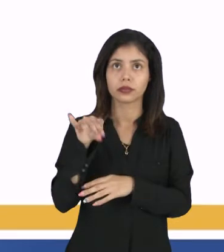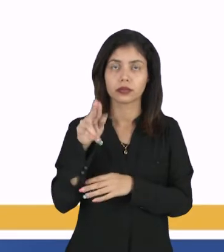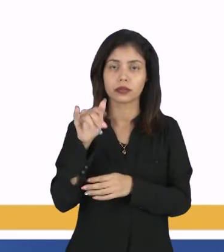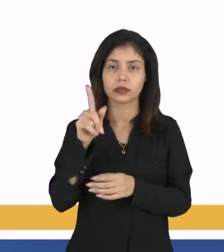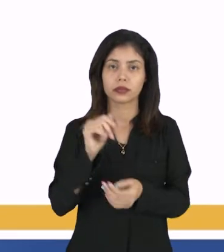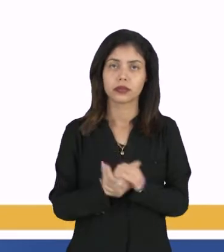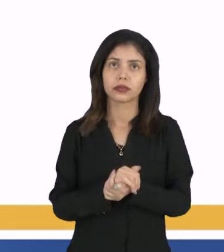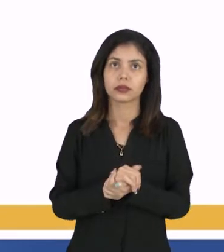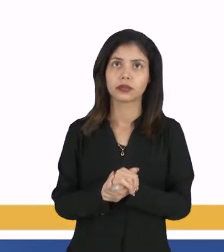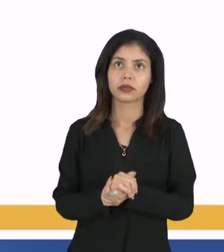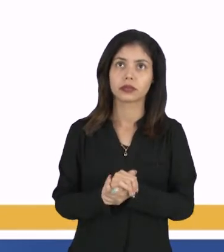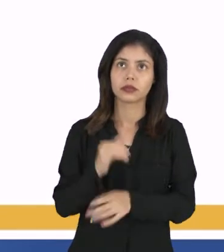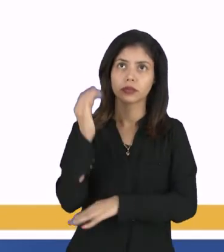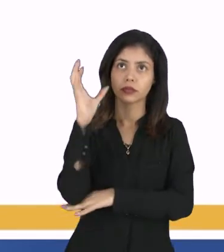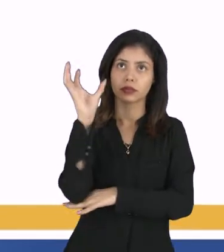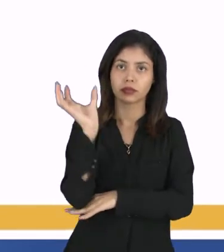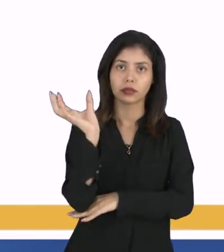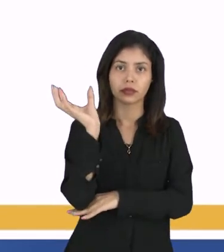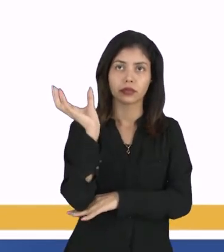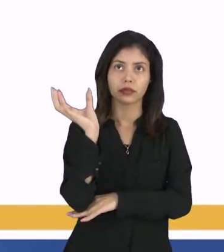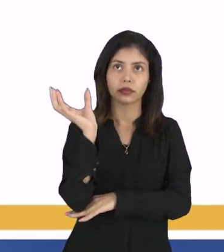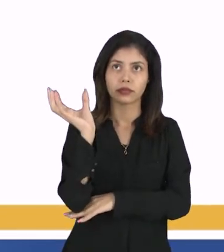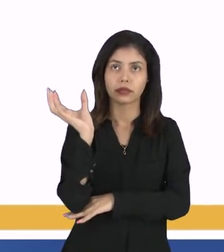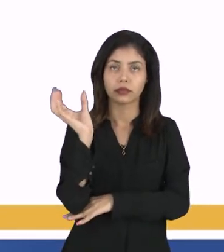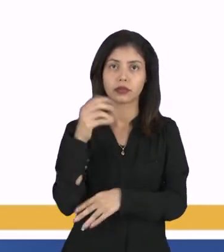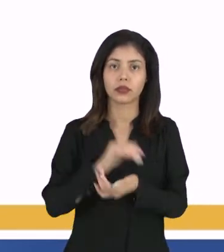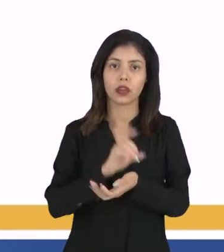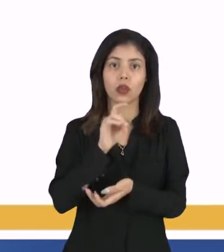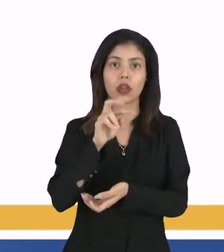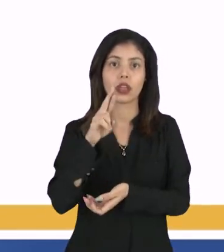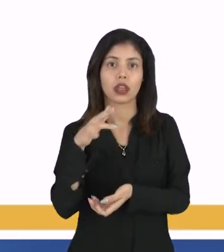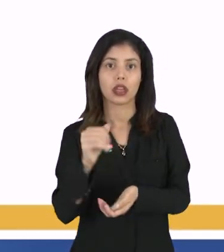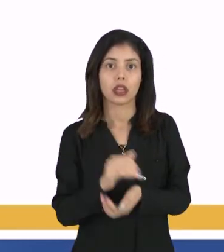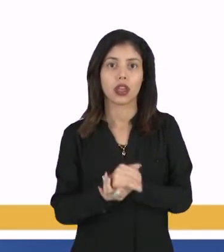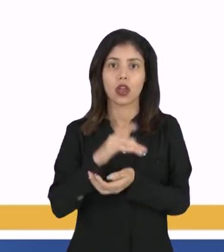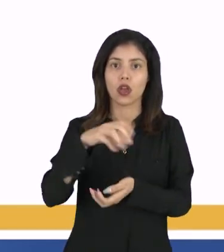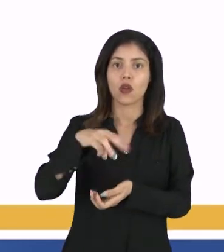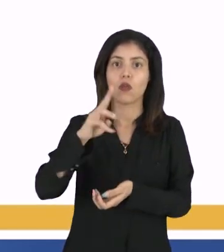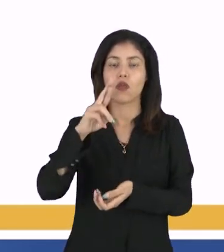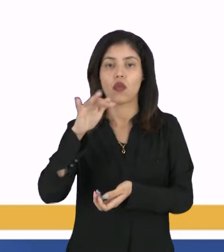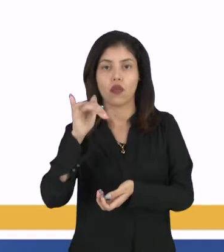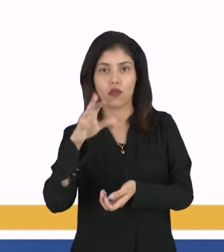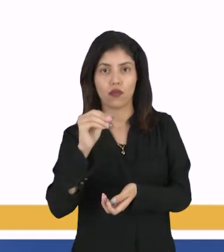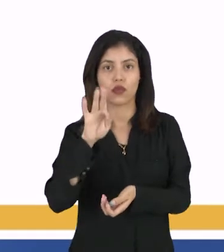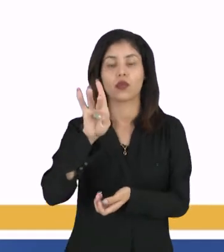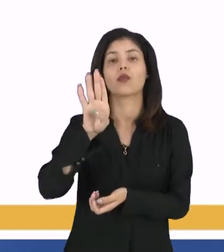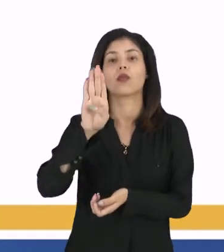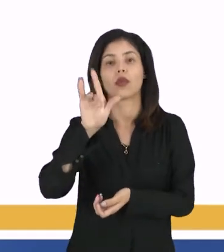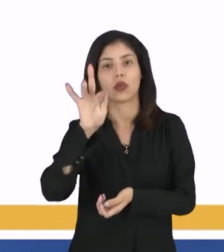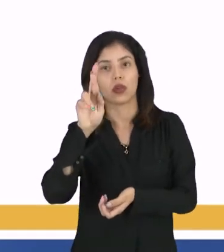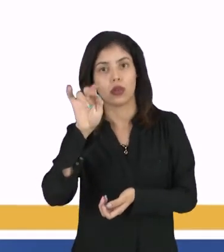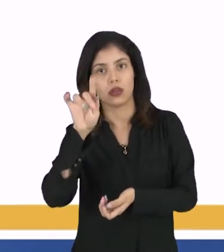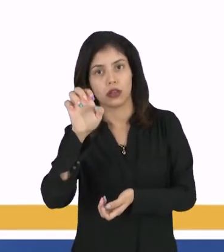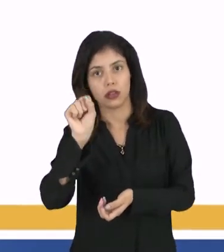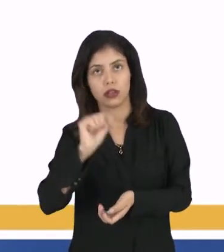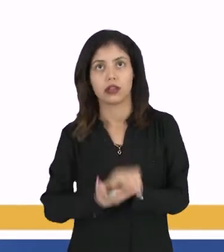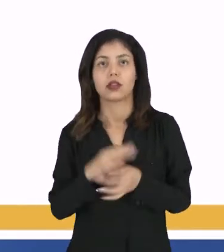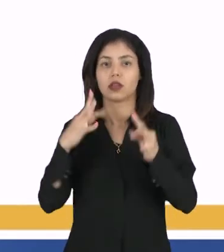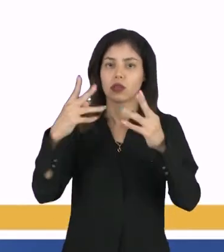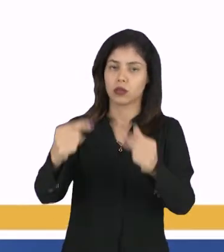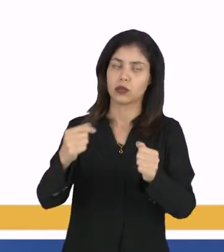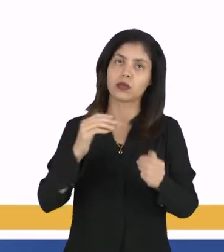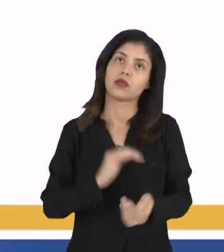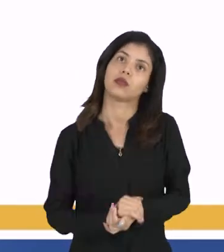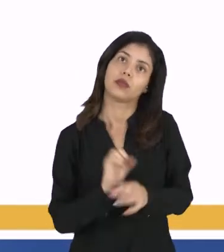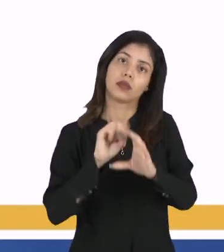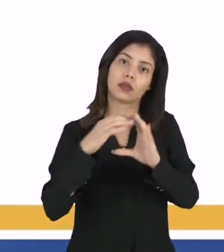fungos. Então, ali, os cogumelos, né? Orelhas de pau, mofos, bolores, todos são fungos, tá?